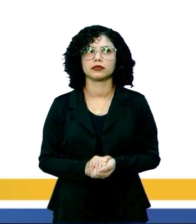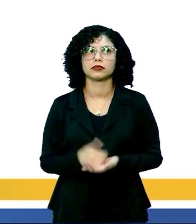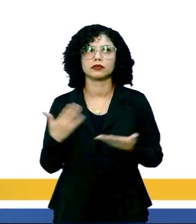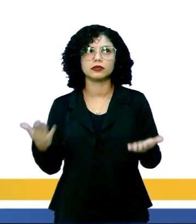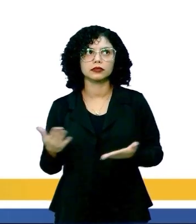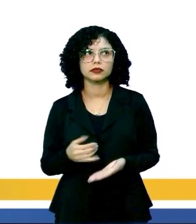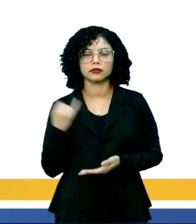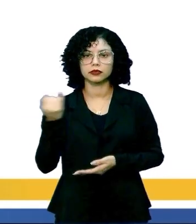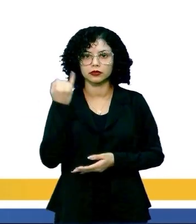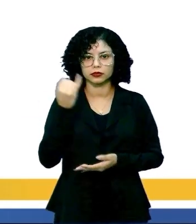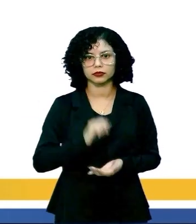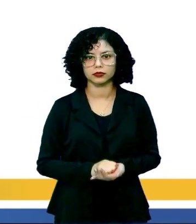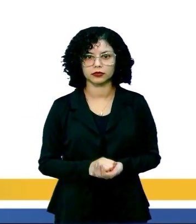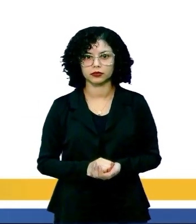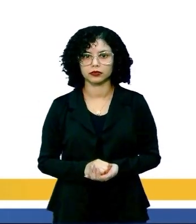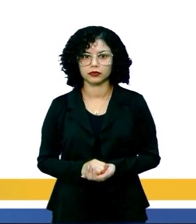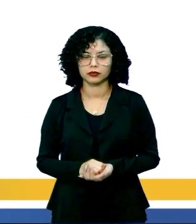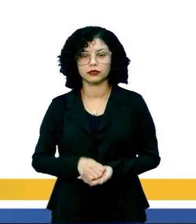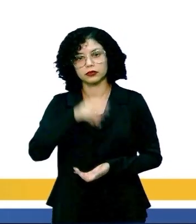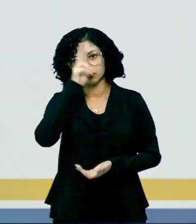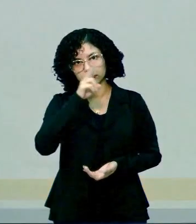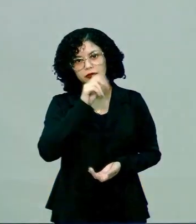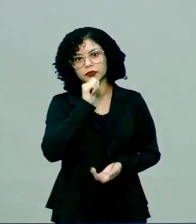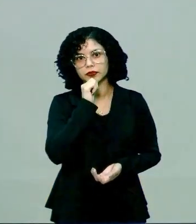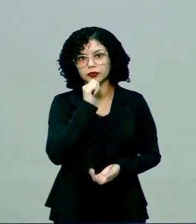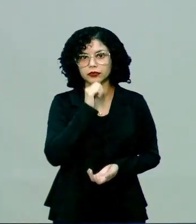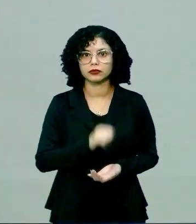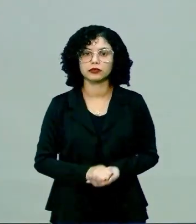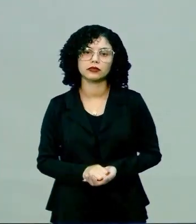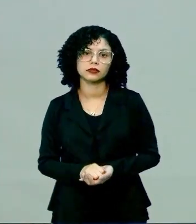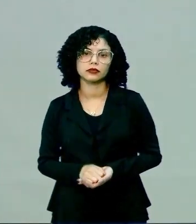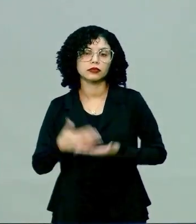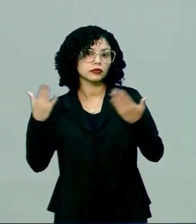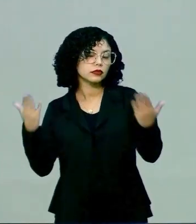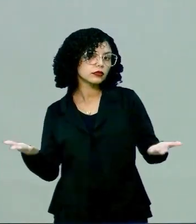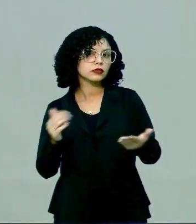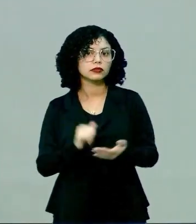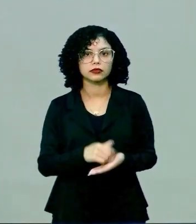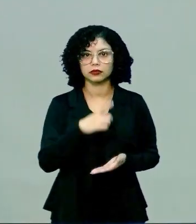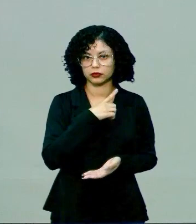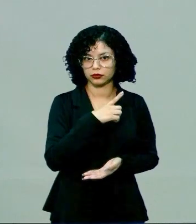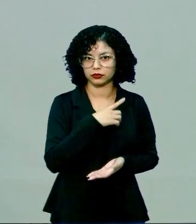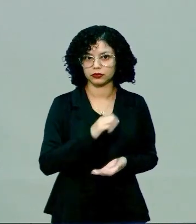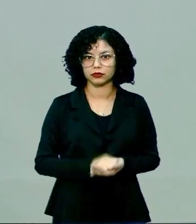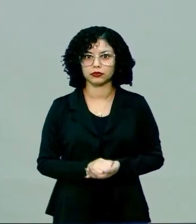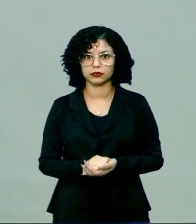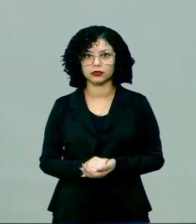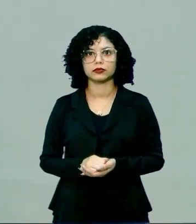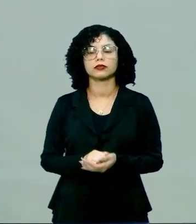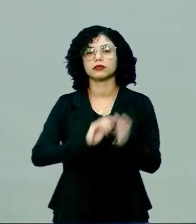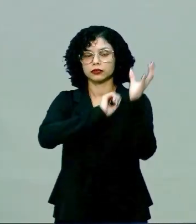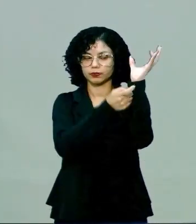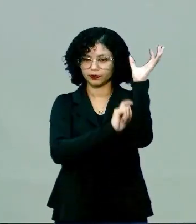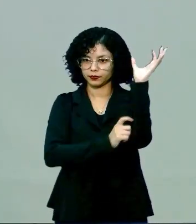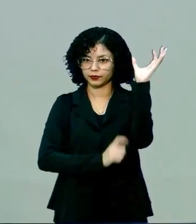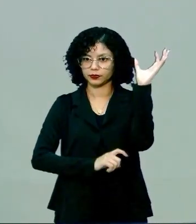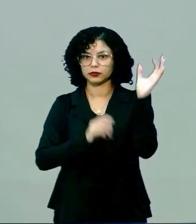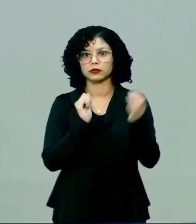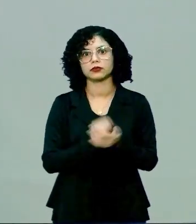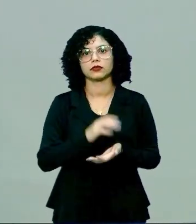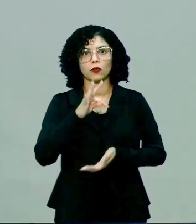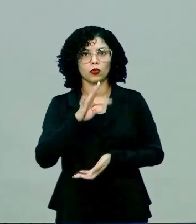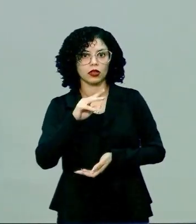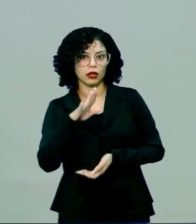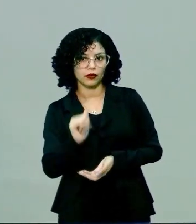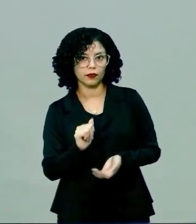eram exportados. Lembrando ainda que havia a borracha, que havia o